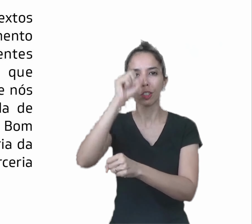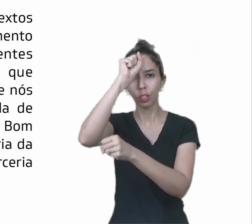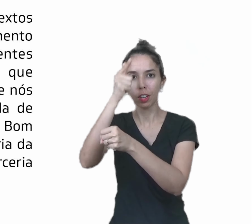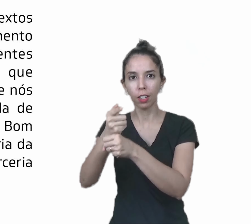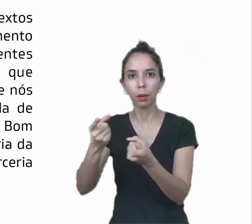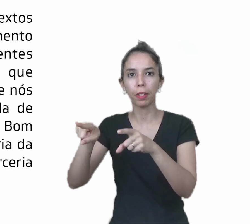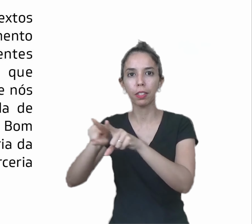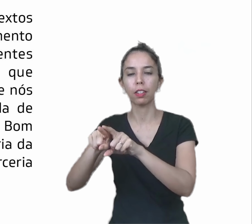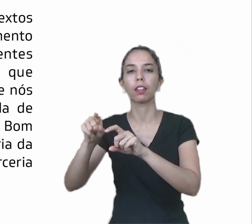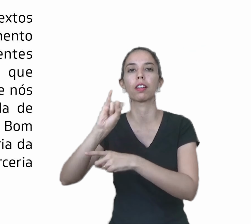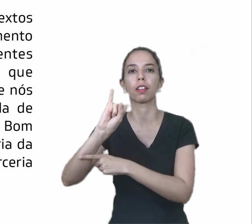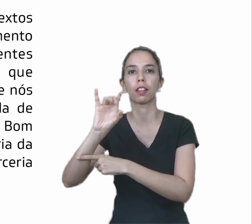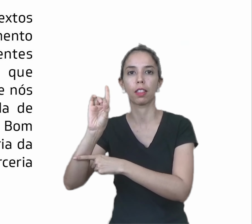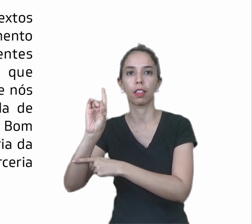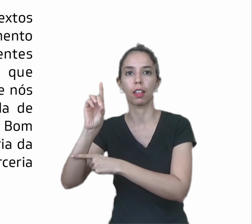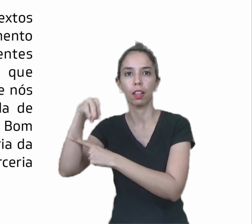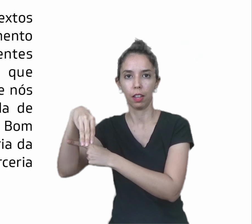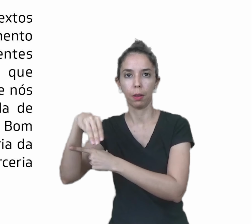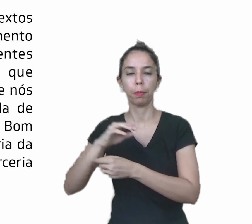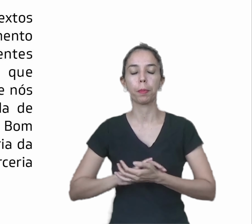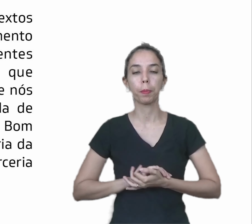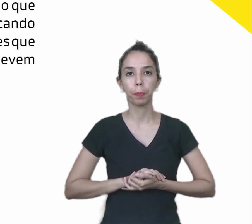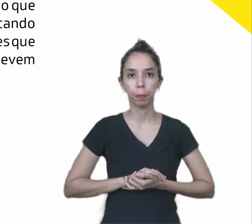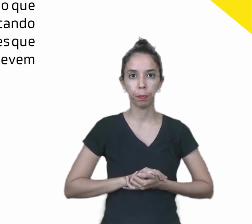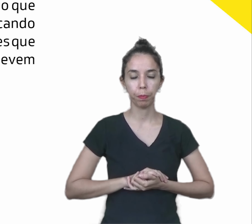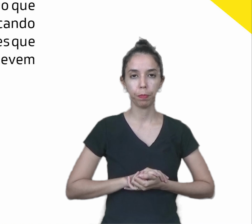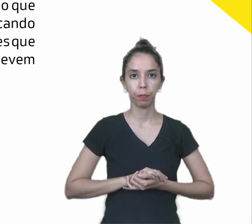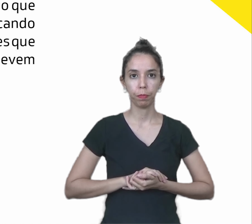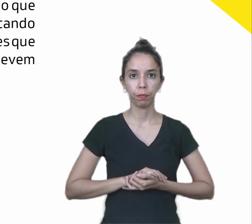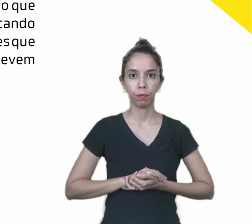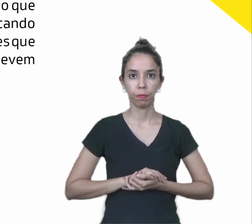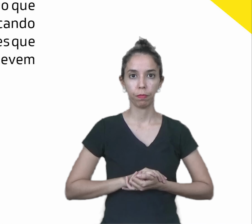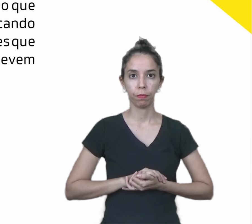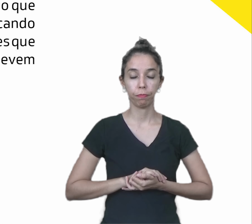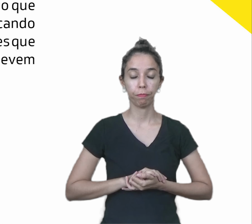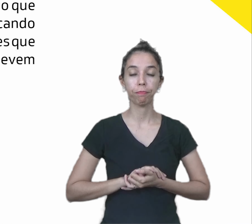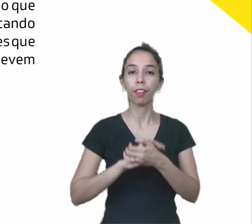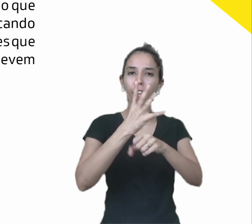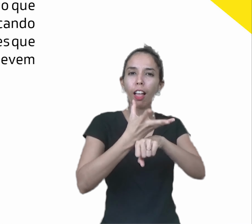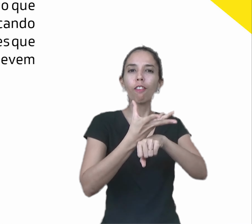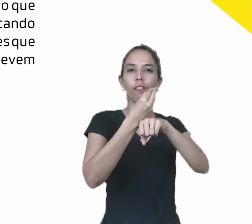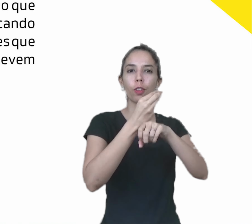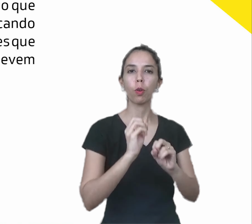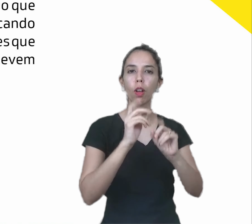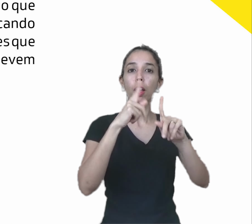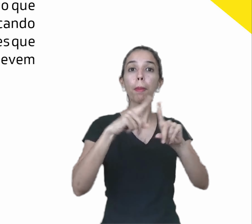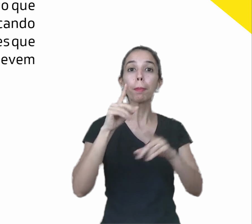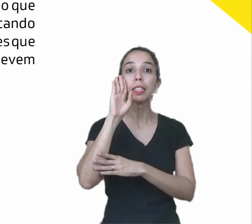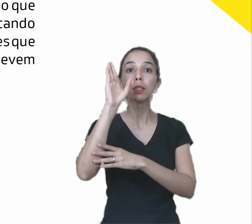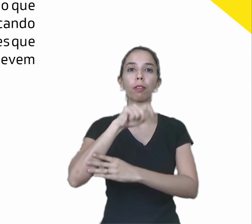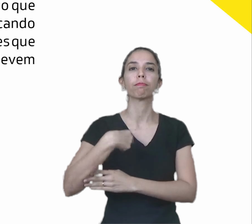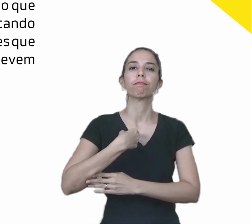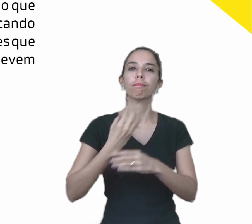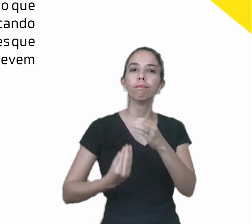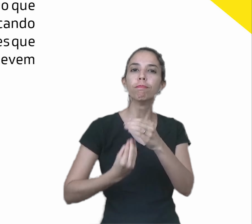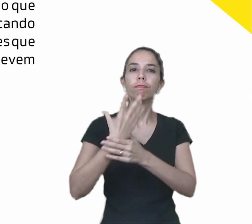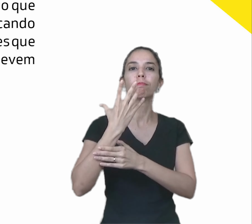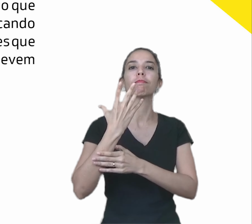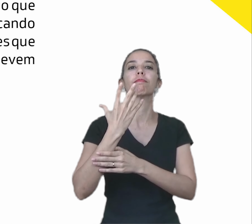parceria com o Instituto Dragão do Mar, IDM. Para além de um evento, temos construído um